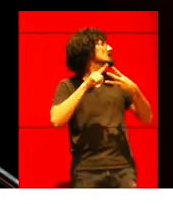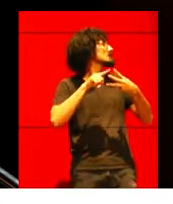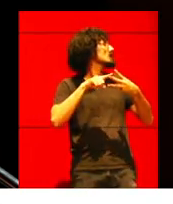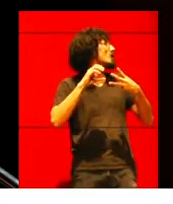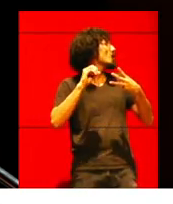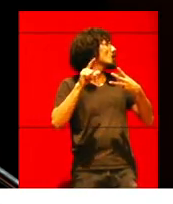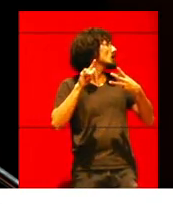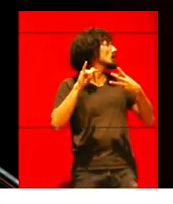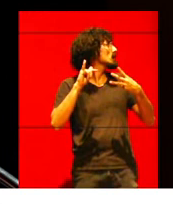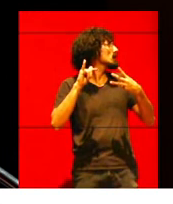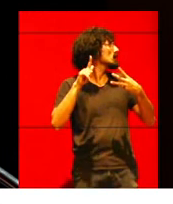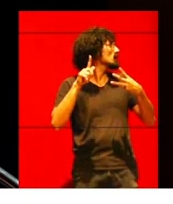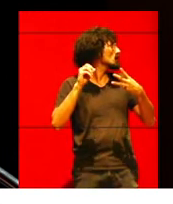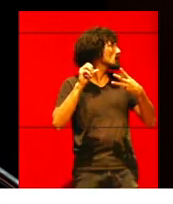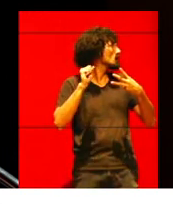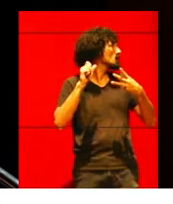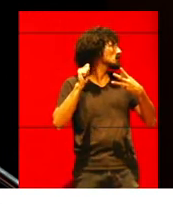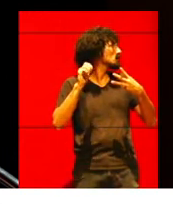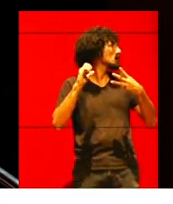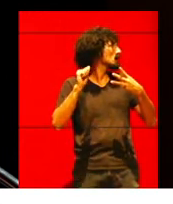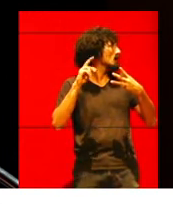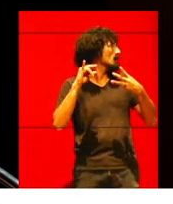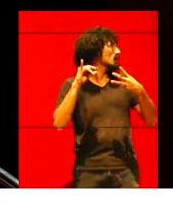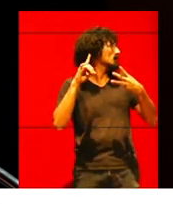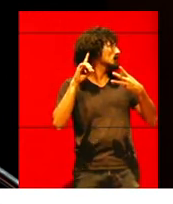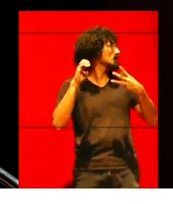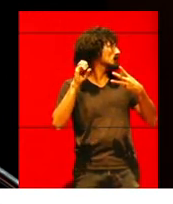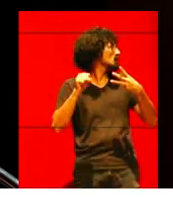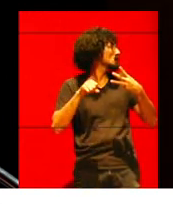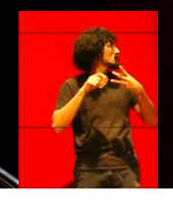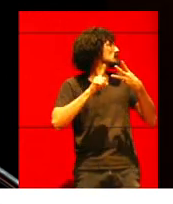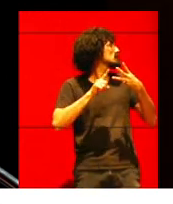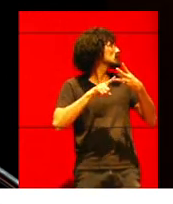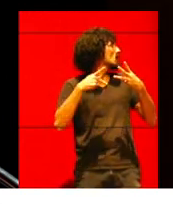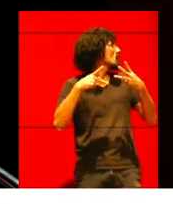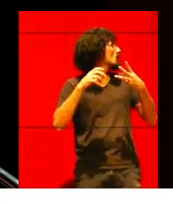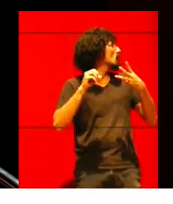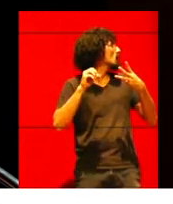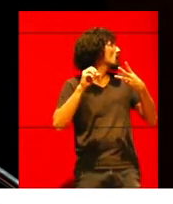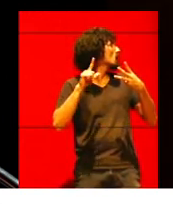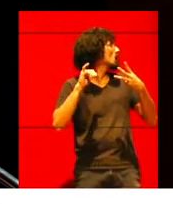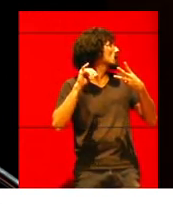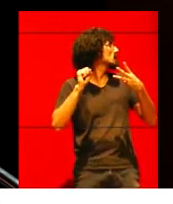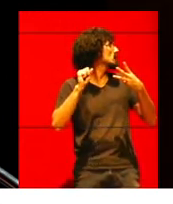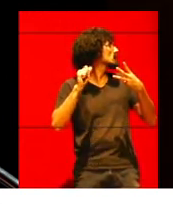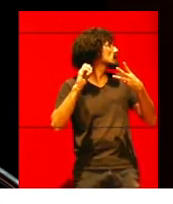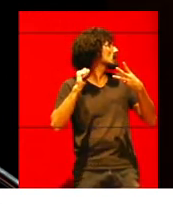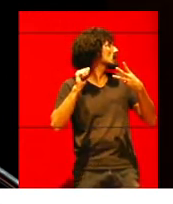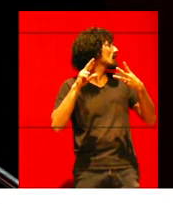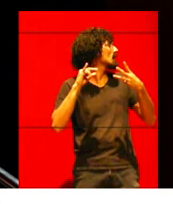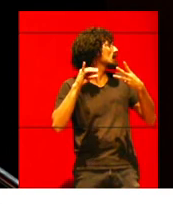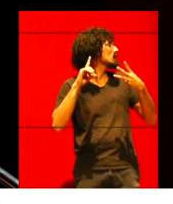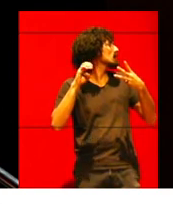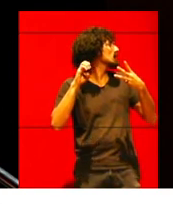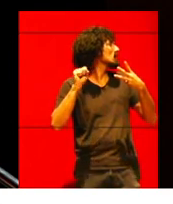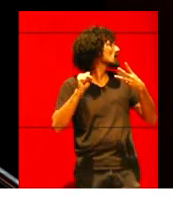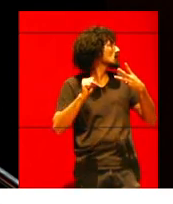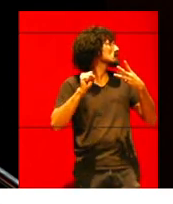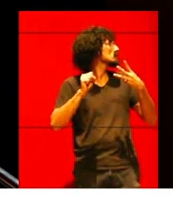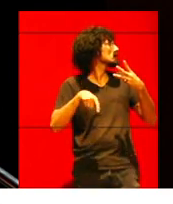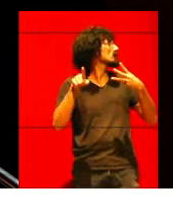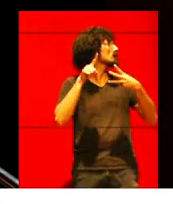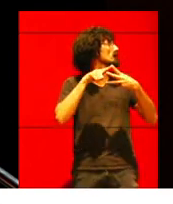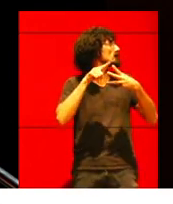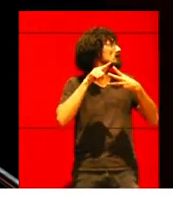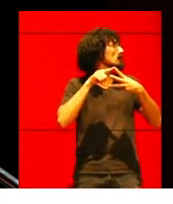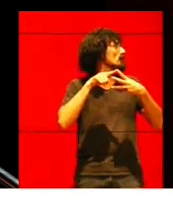Monossacarídeos são os carboidratos simples. Quando você fala que você vai se alimentar de um carboidrato simples, você está se alimentando